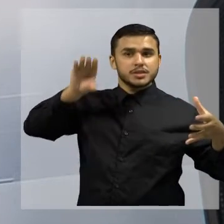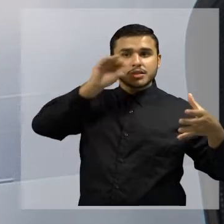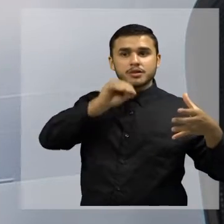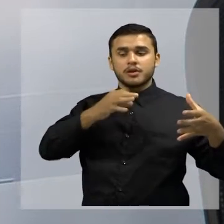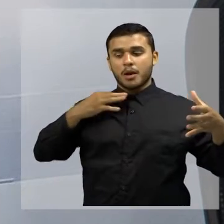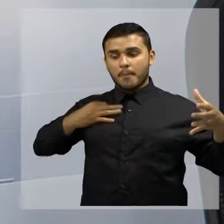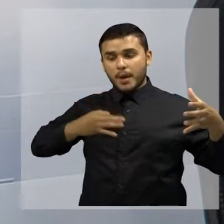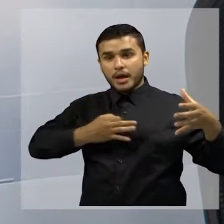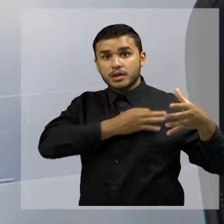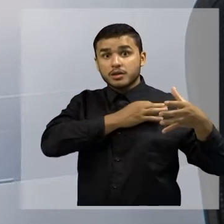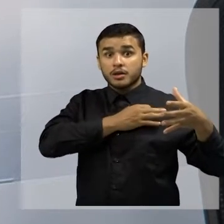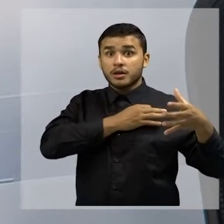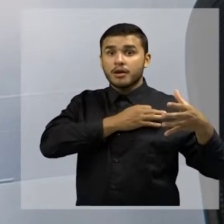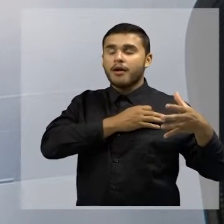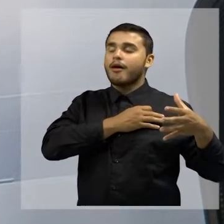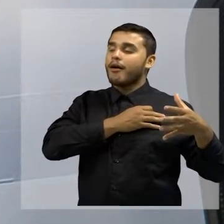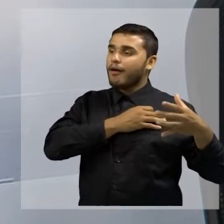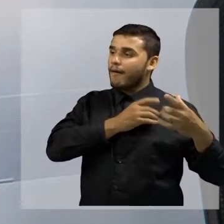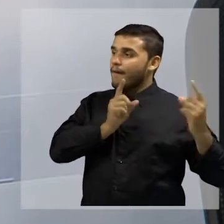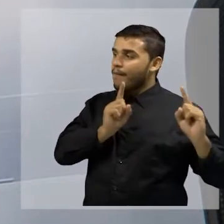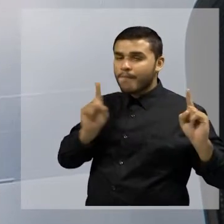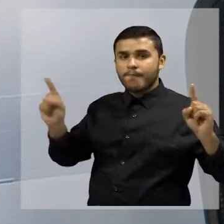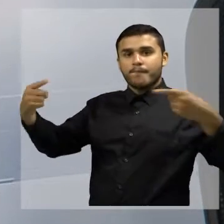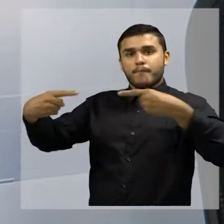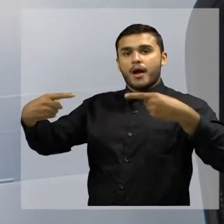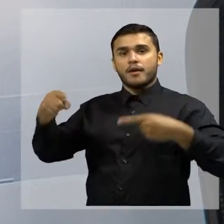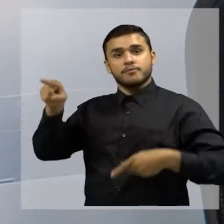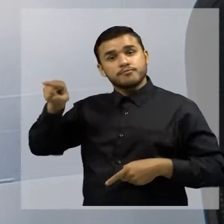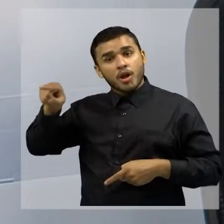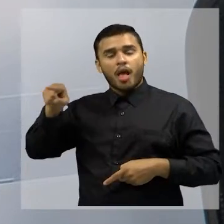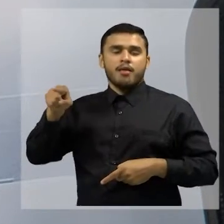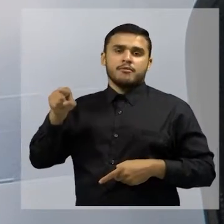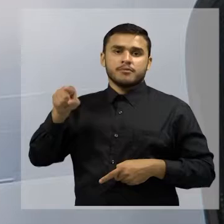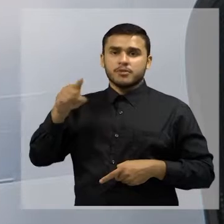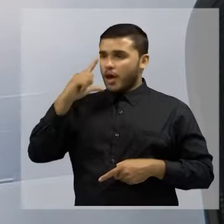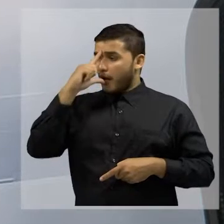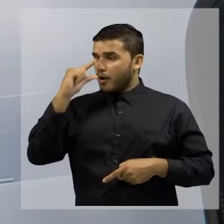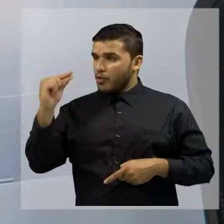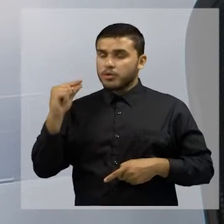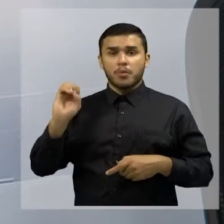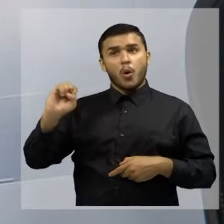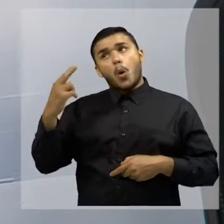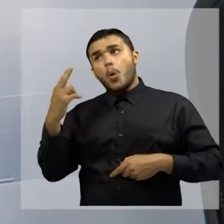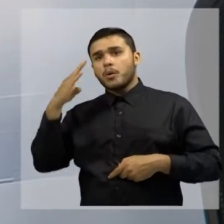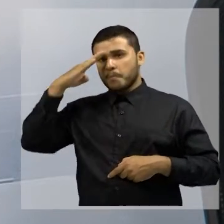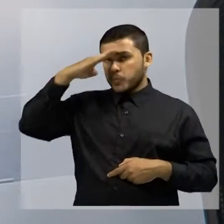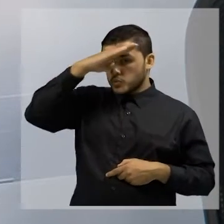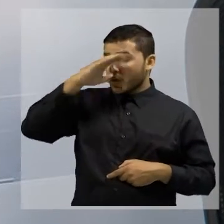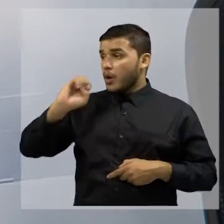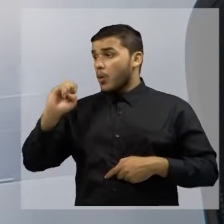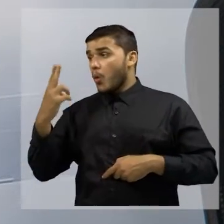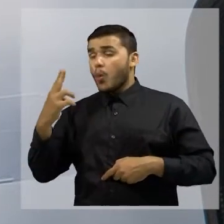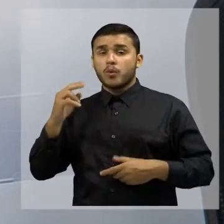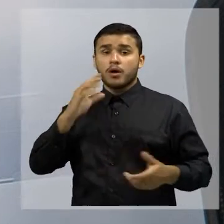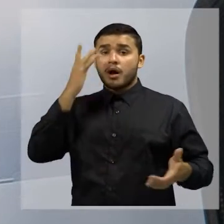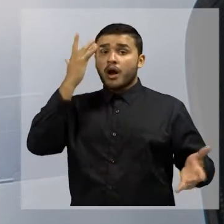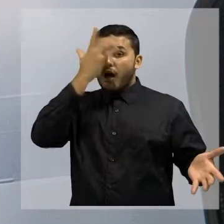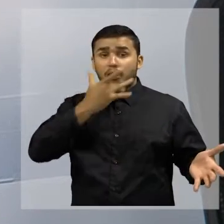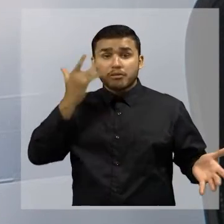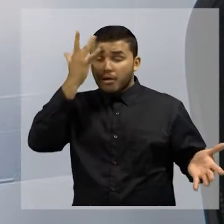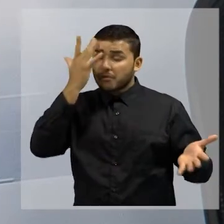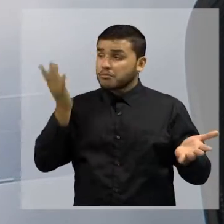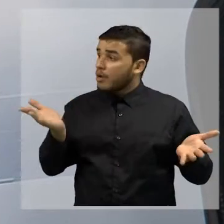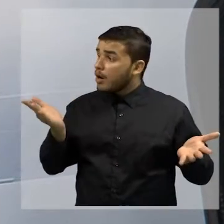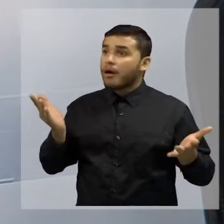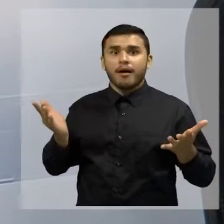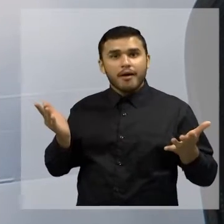até ele despontava, contra uma candidatura de Geraldo Alckmin ou de Fernando Haddad, que representava um bloco